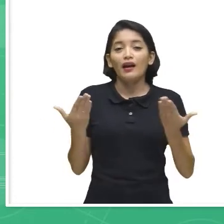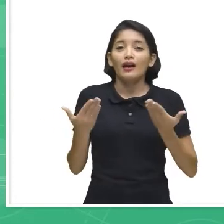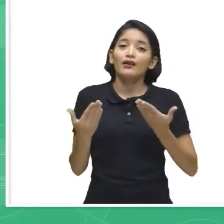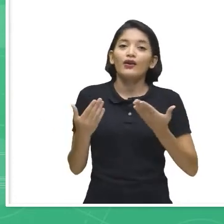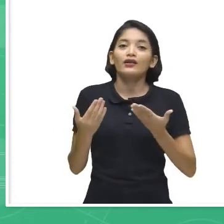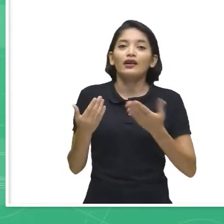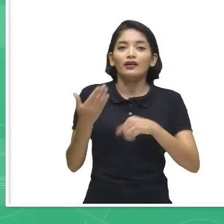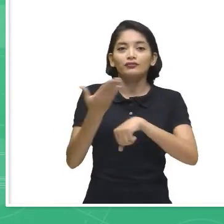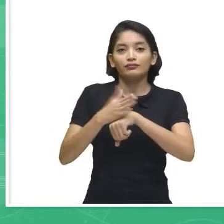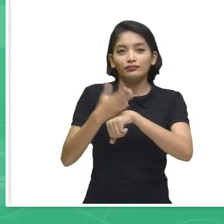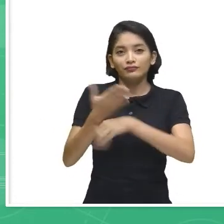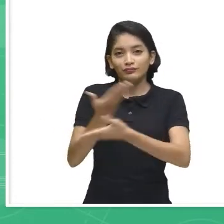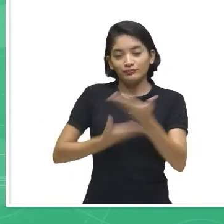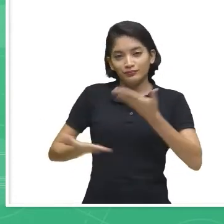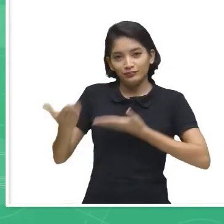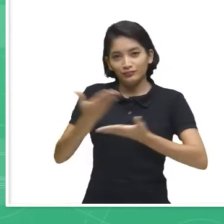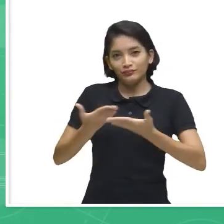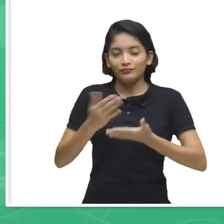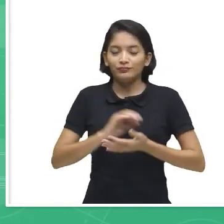nossa DLI.